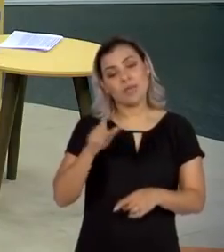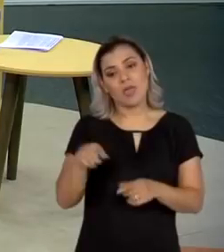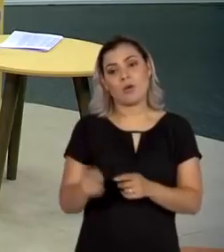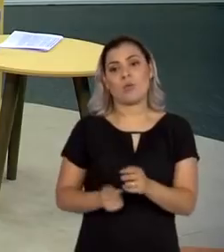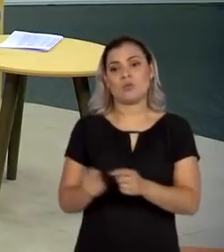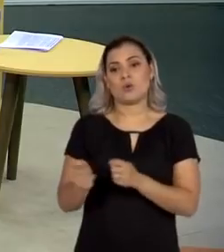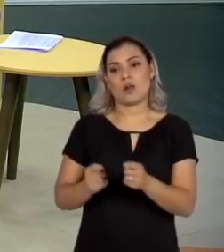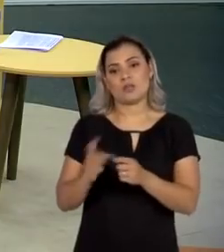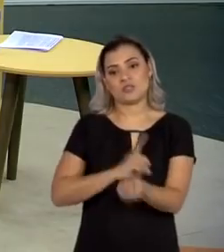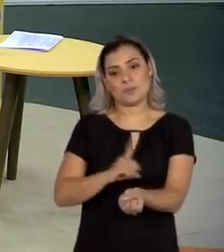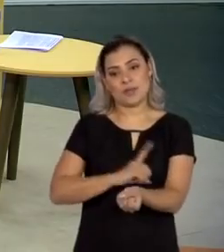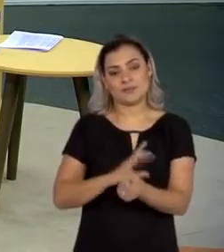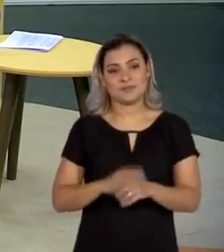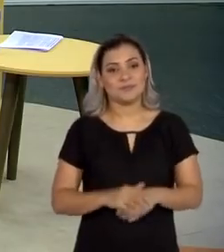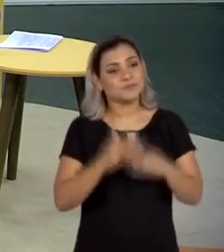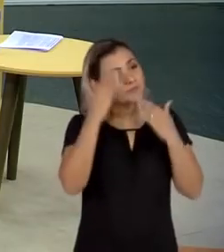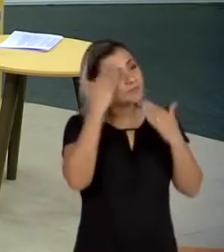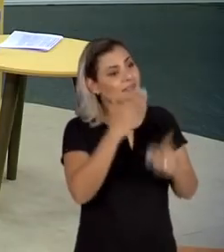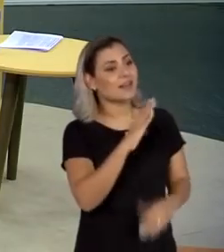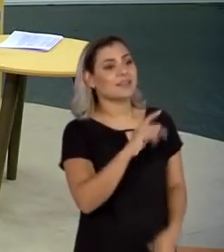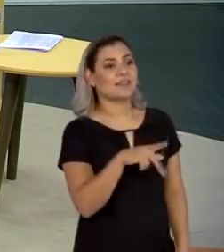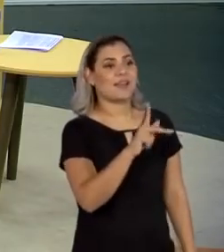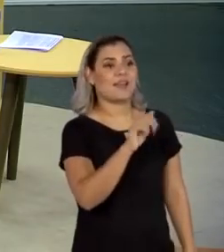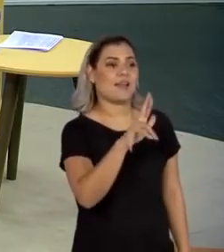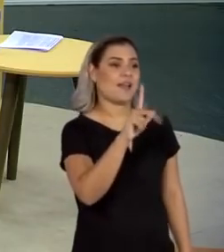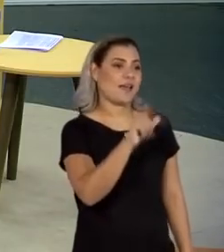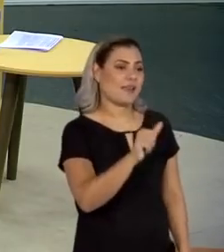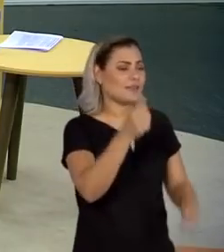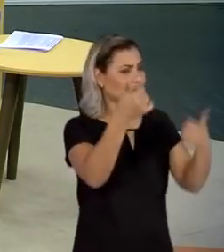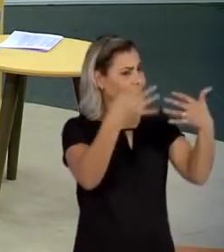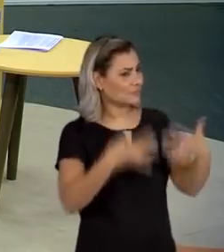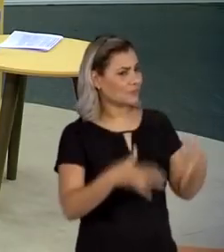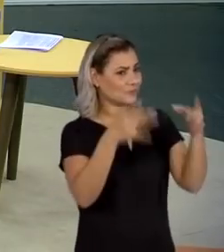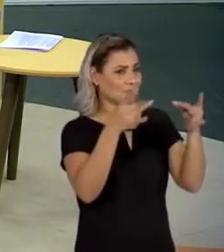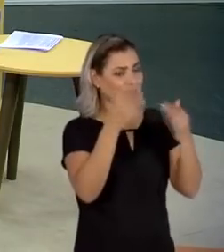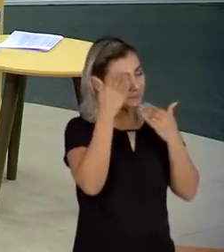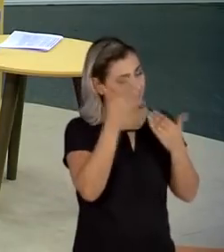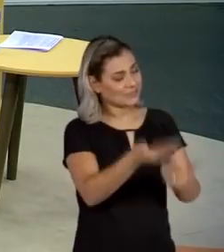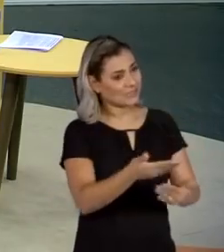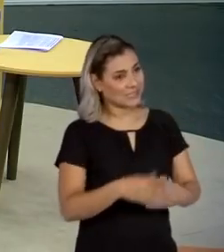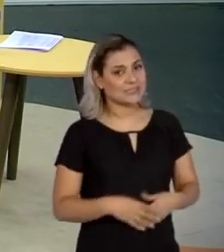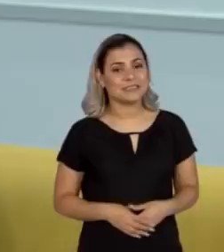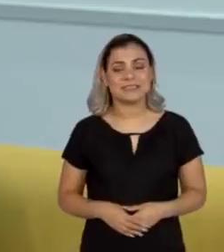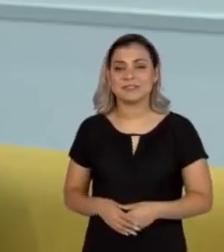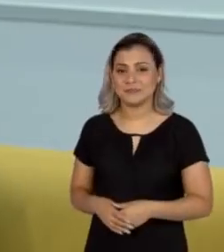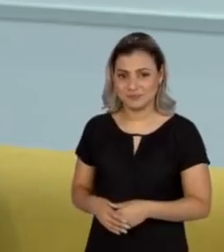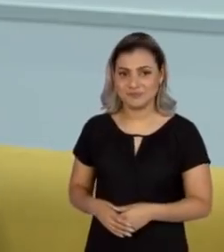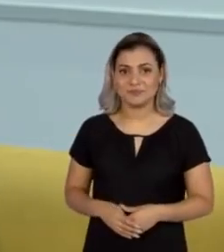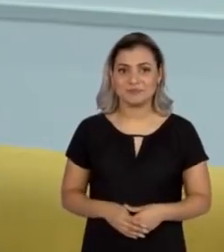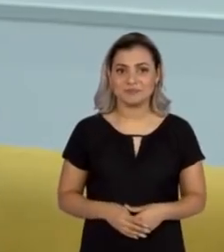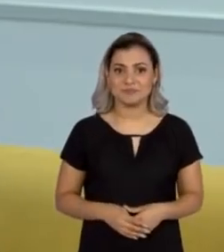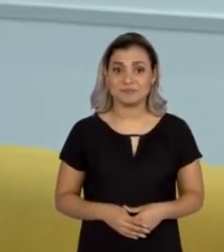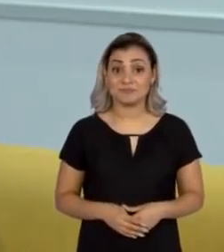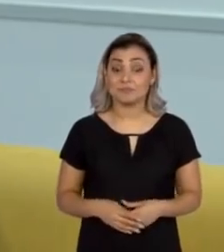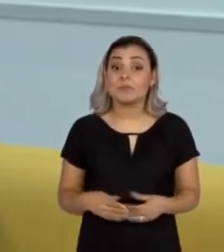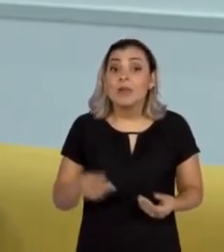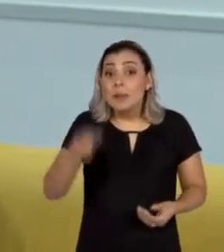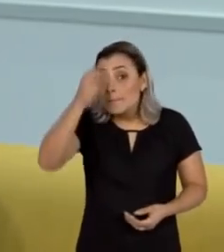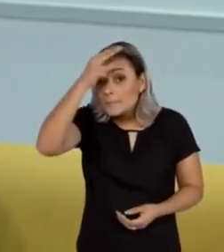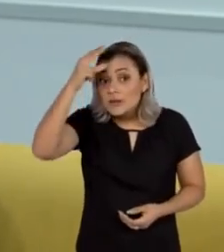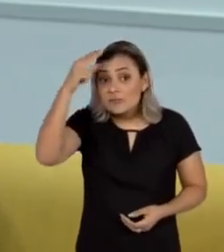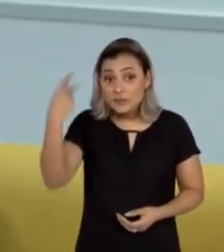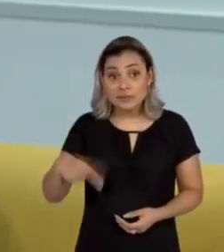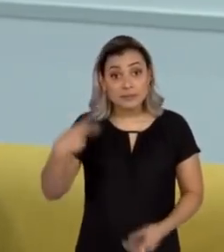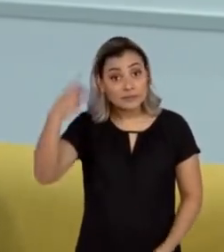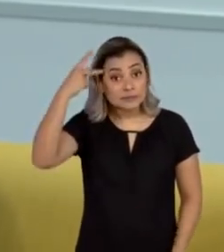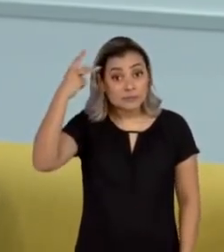Né? Doutora Carla, muito obrigada pelas explicações e até a próxima. Até a próxima. O prefeito de São